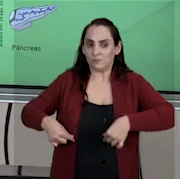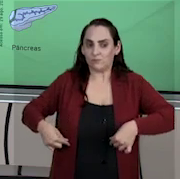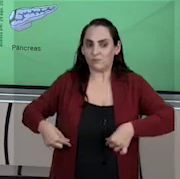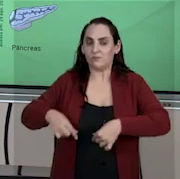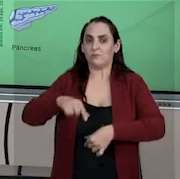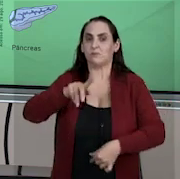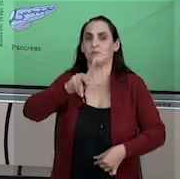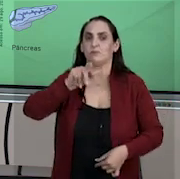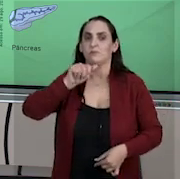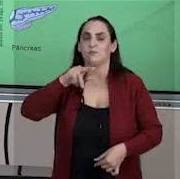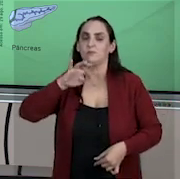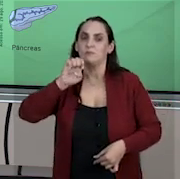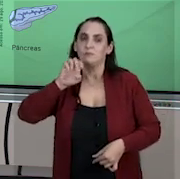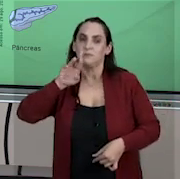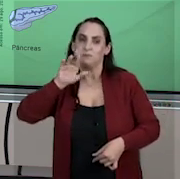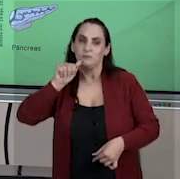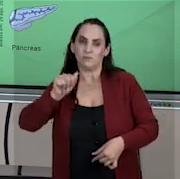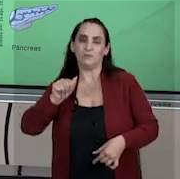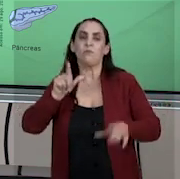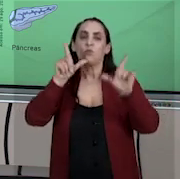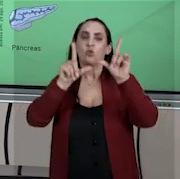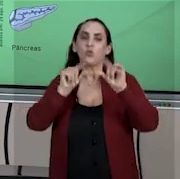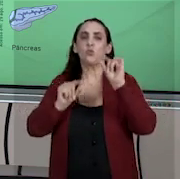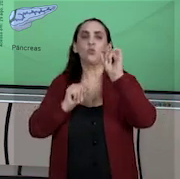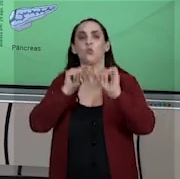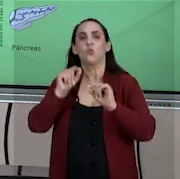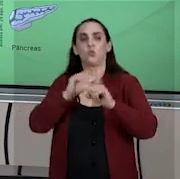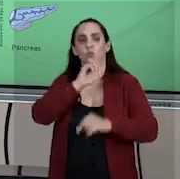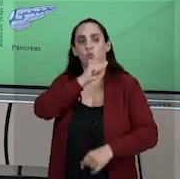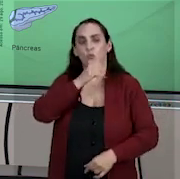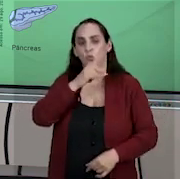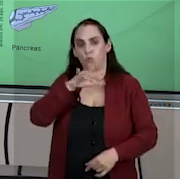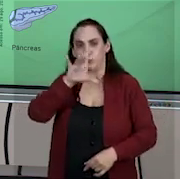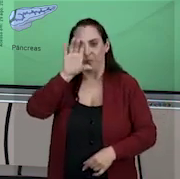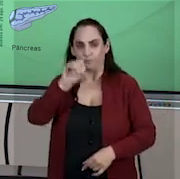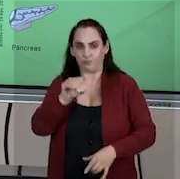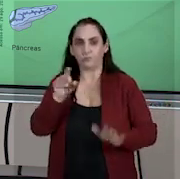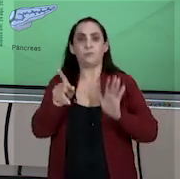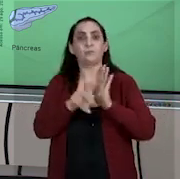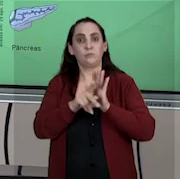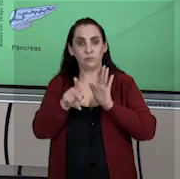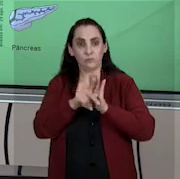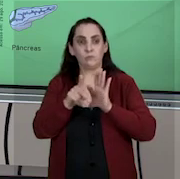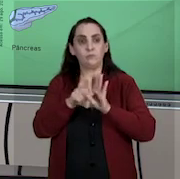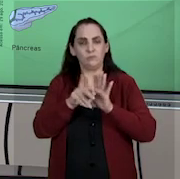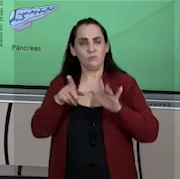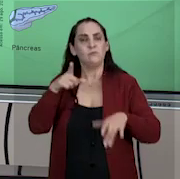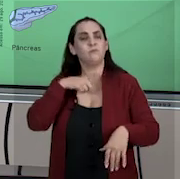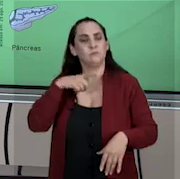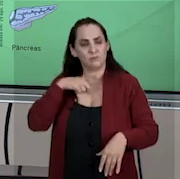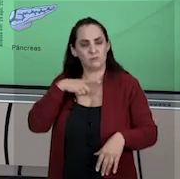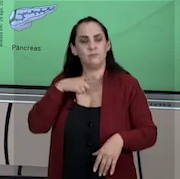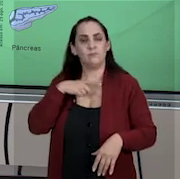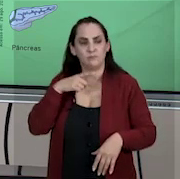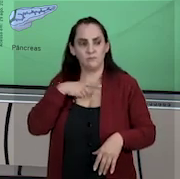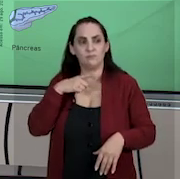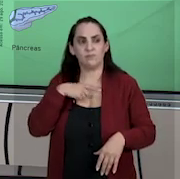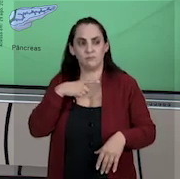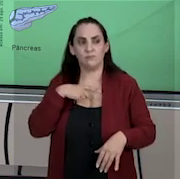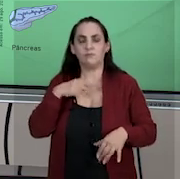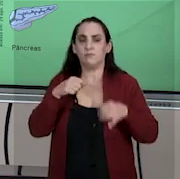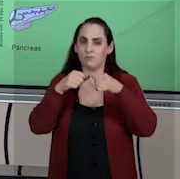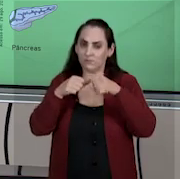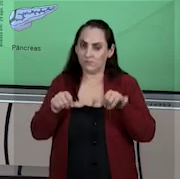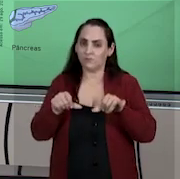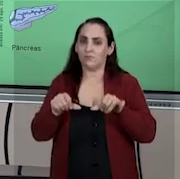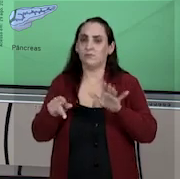suco pancreático que vai diminuir a acidez essa que veio da região estomacal, tem muito, a região estomacal é